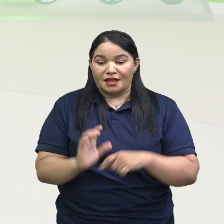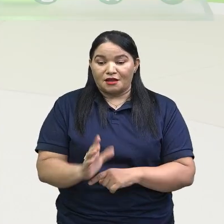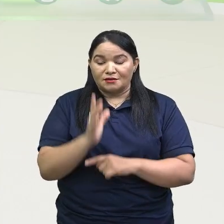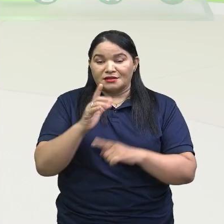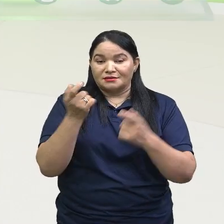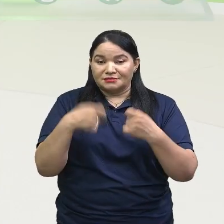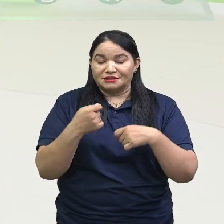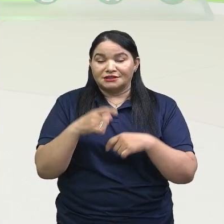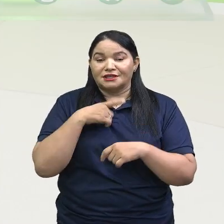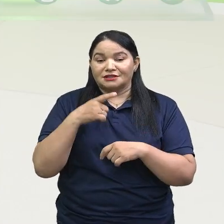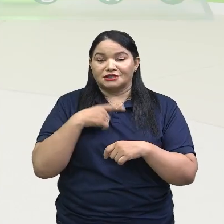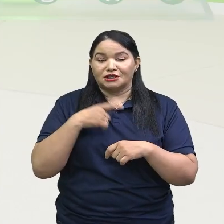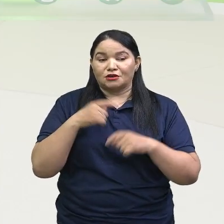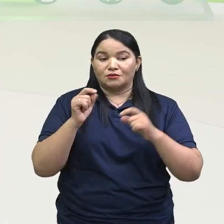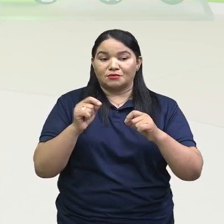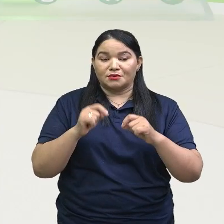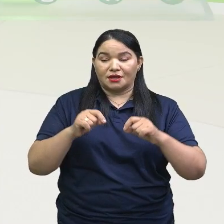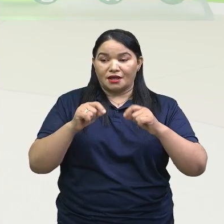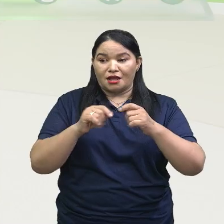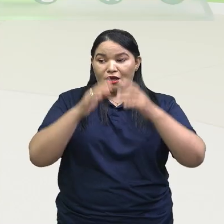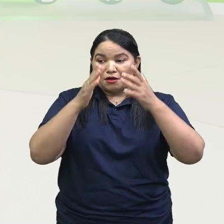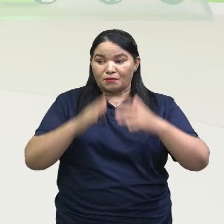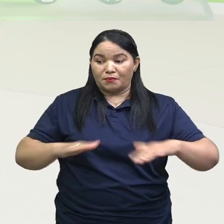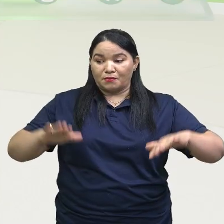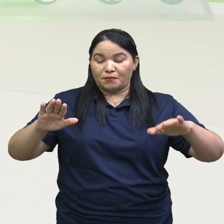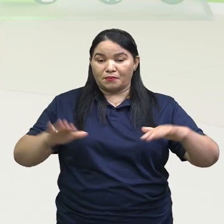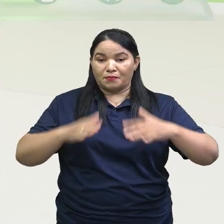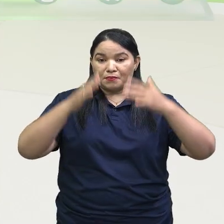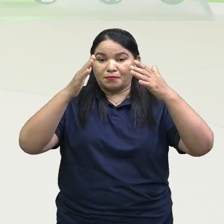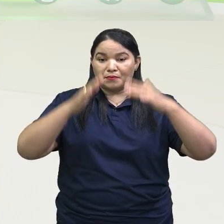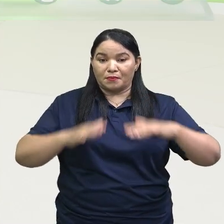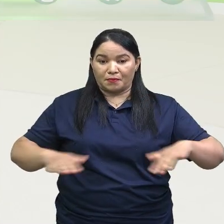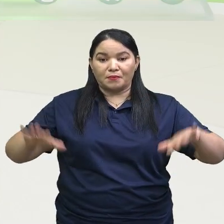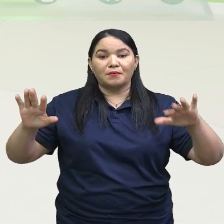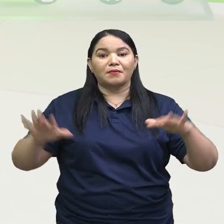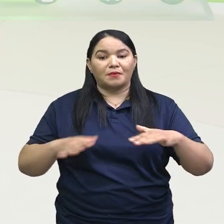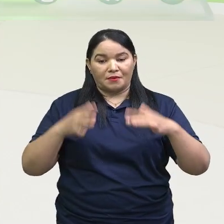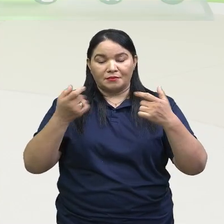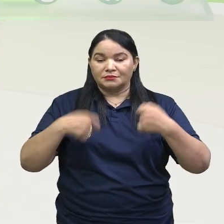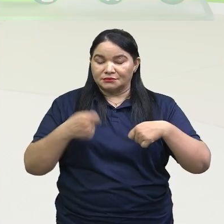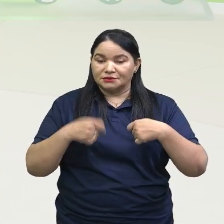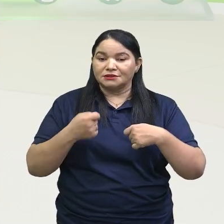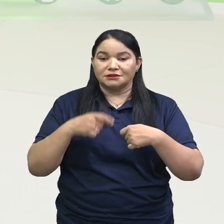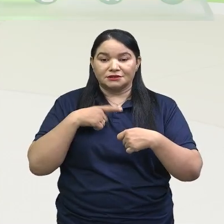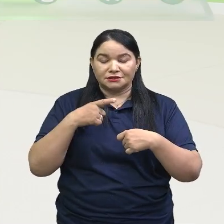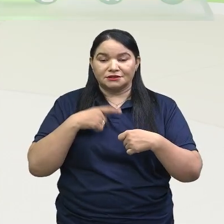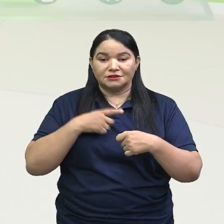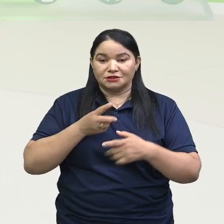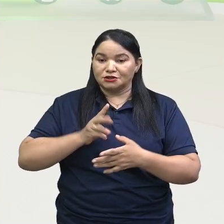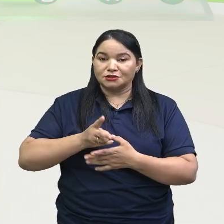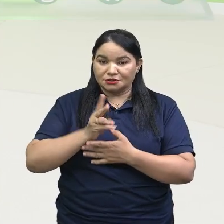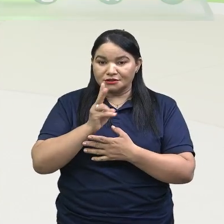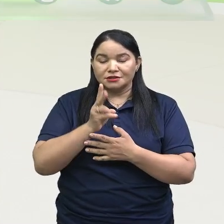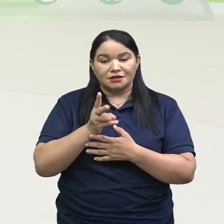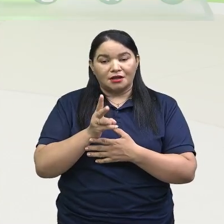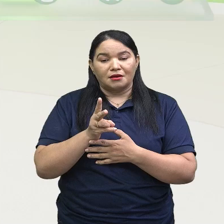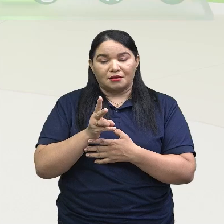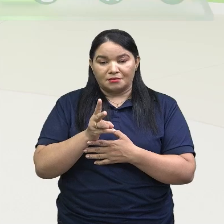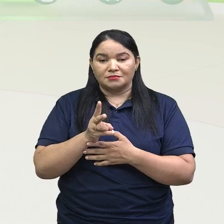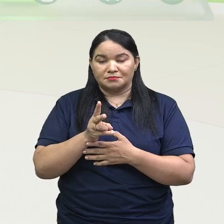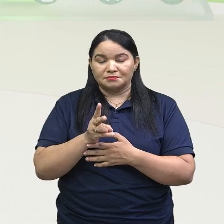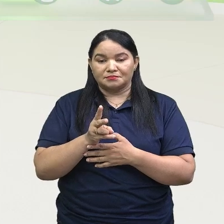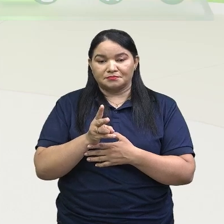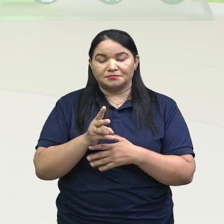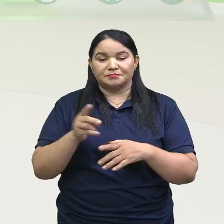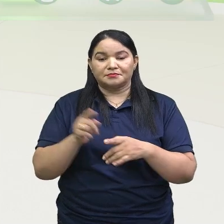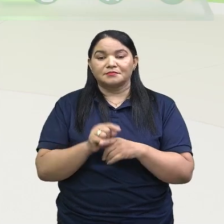uma amplitude ali de ondas, né, de mares. É necessário que tenha ali uma corrente de água